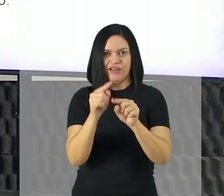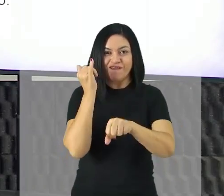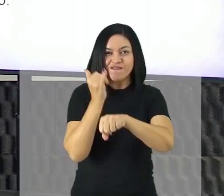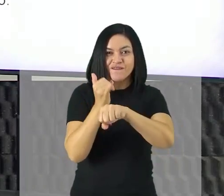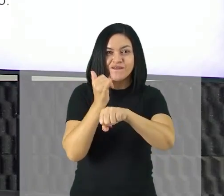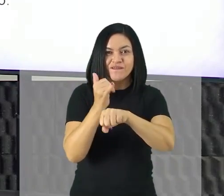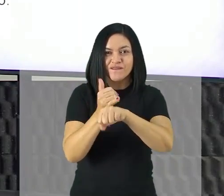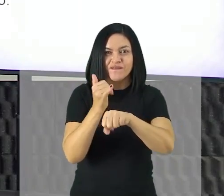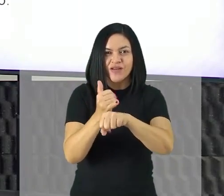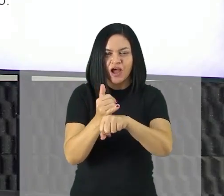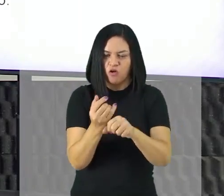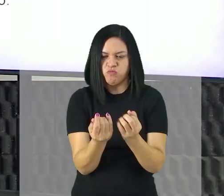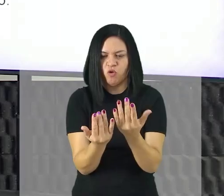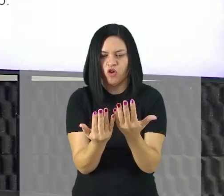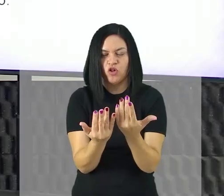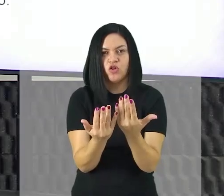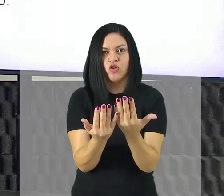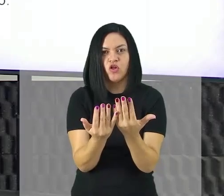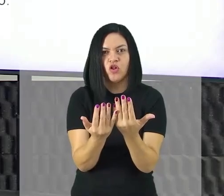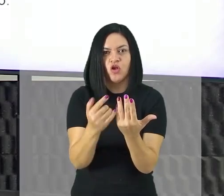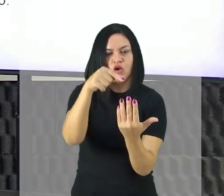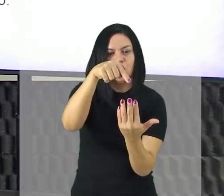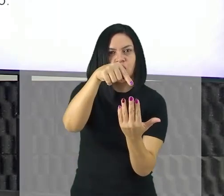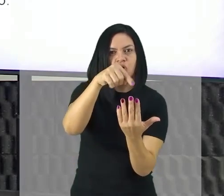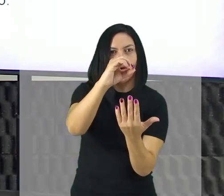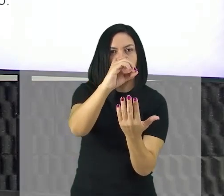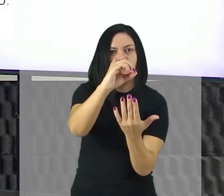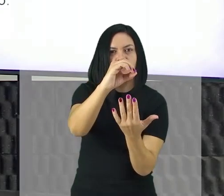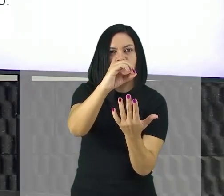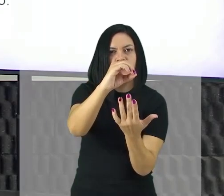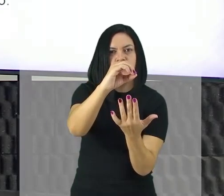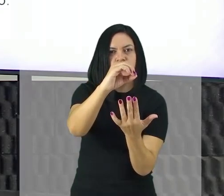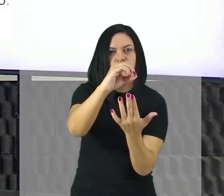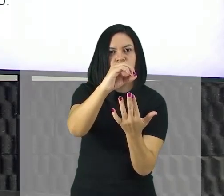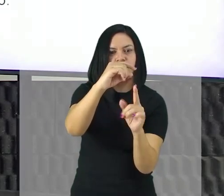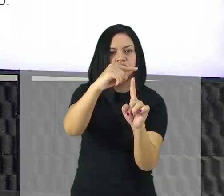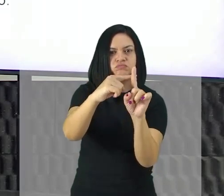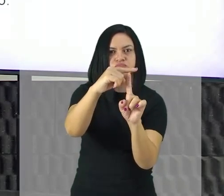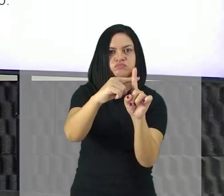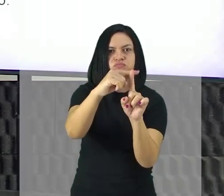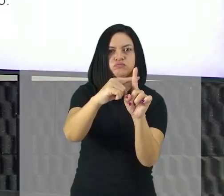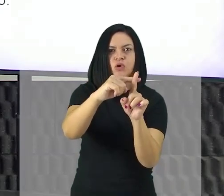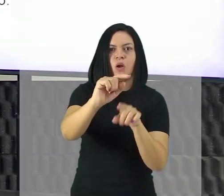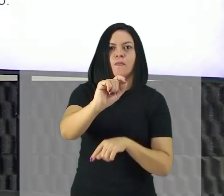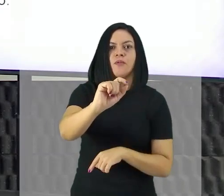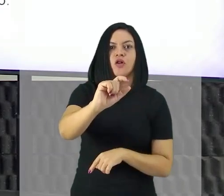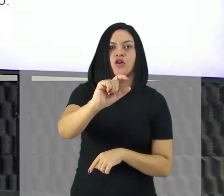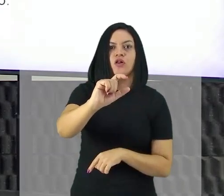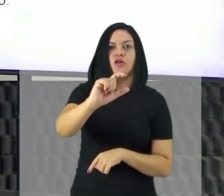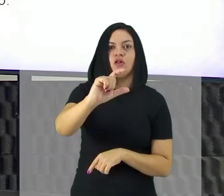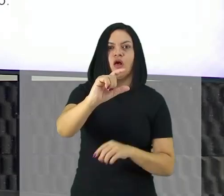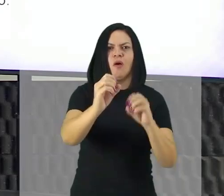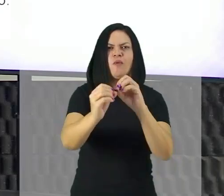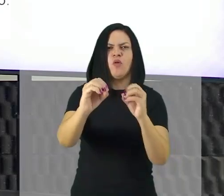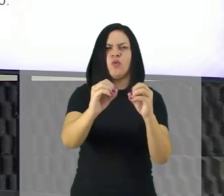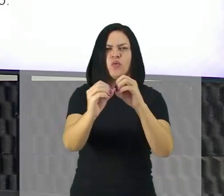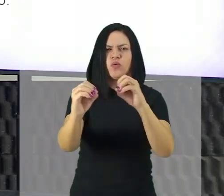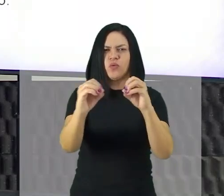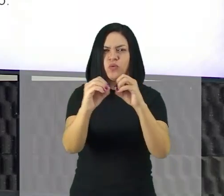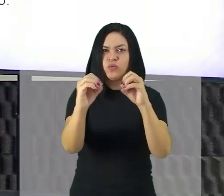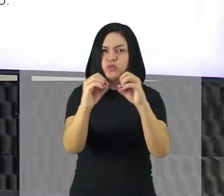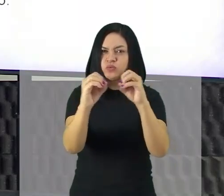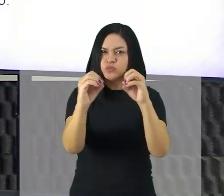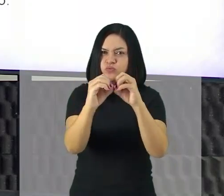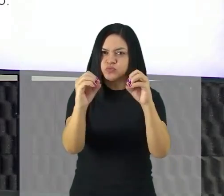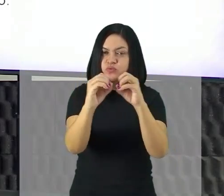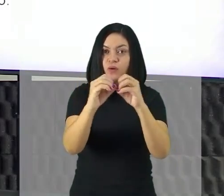essas moléculas mais próximas da chama vão aumentar de temperatura, ou seja, vão vibrar mais.